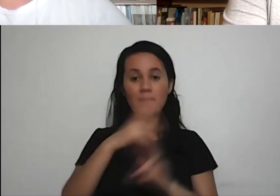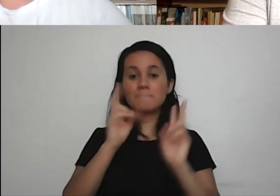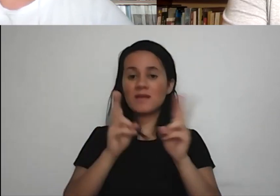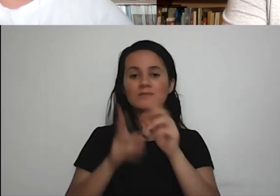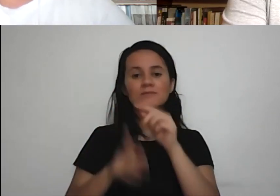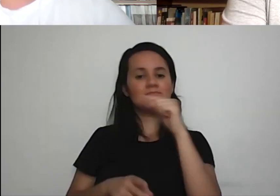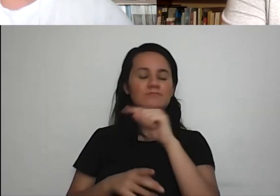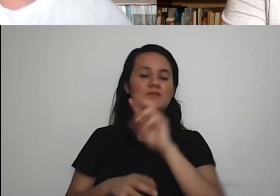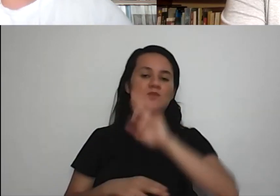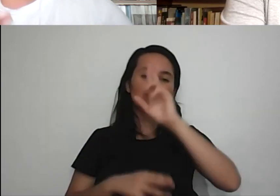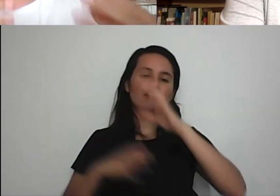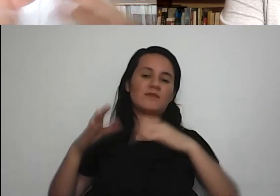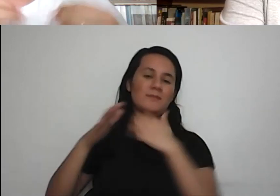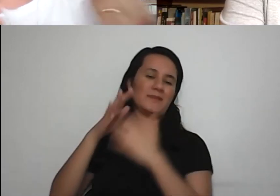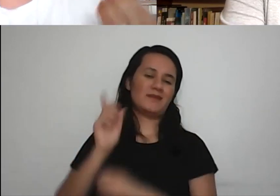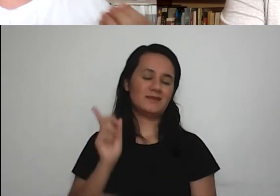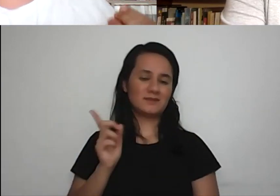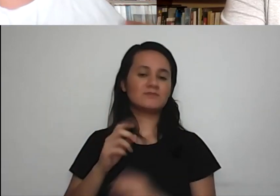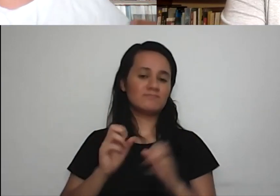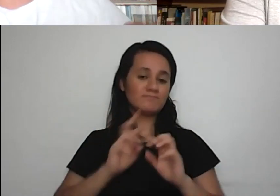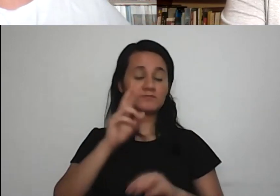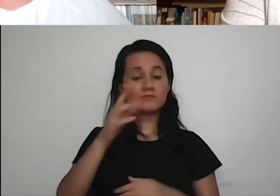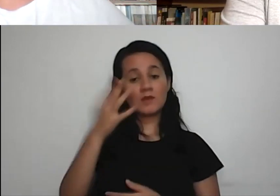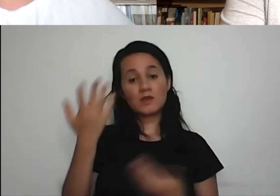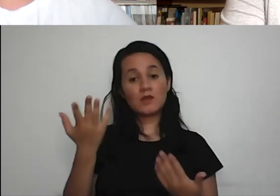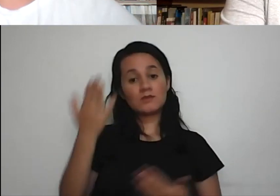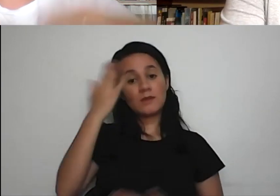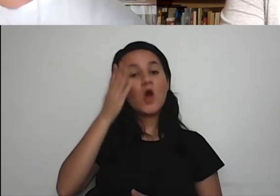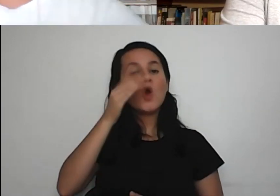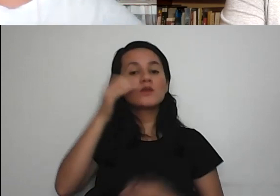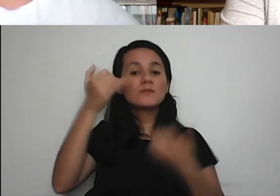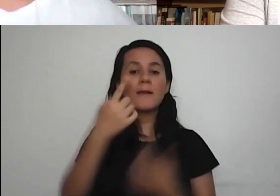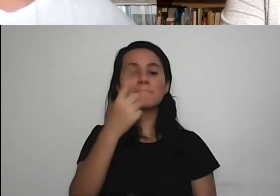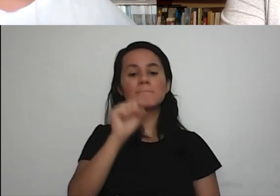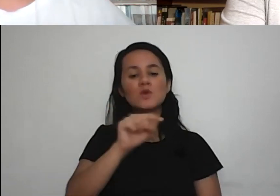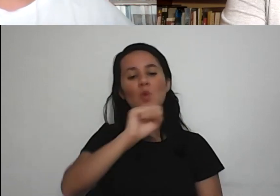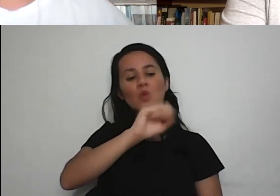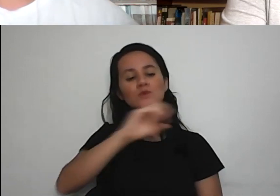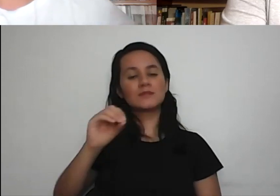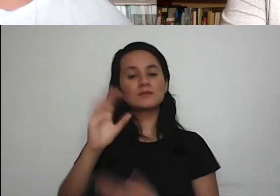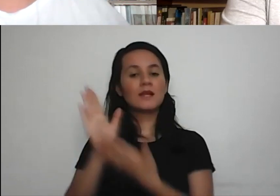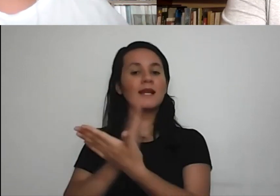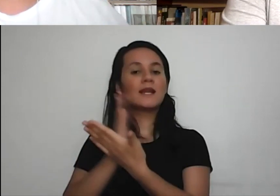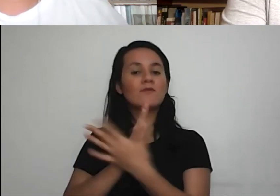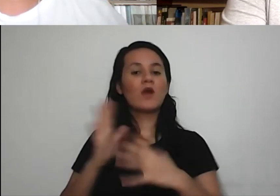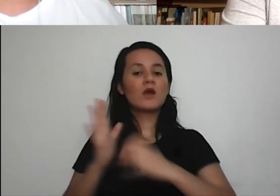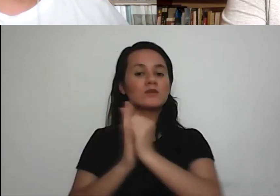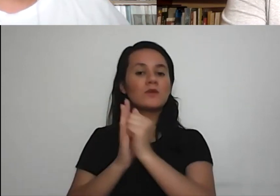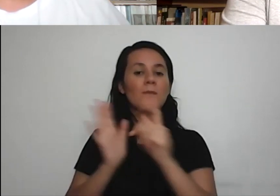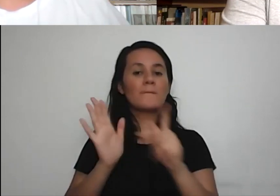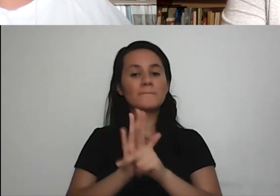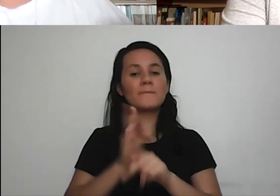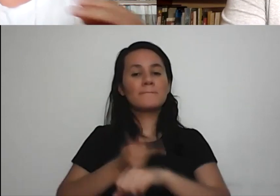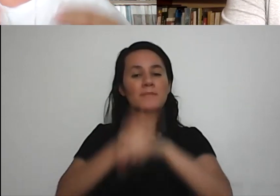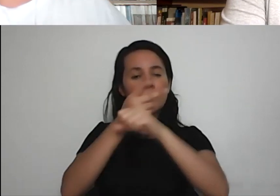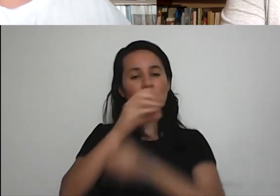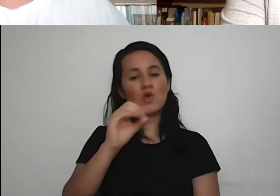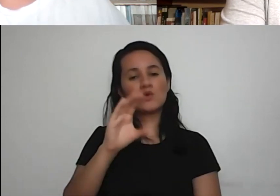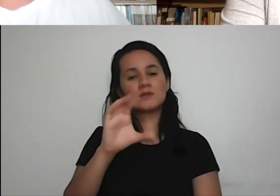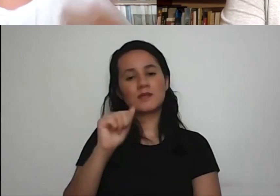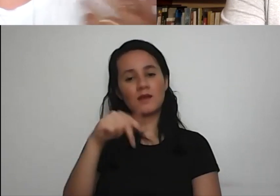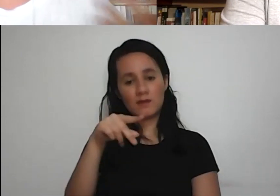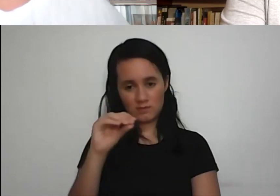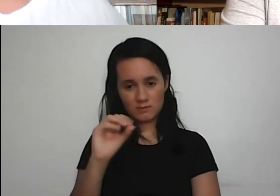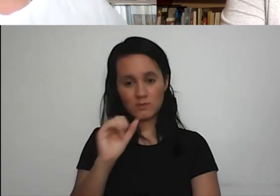Elas controlam. Você tem, curiosamente, se fala, estamos falando de 1.800 livros escritos no Prêmio Oceanos, né? Se você for